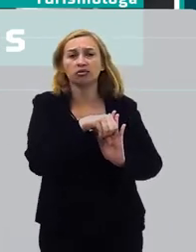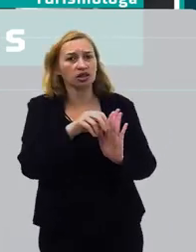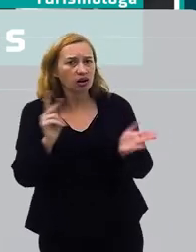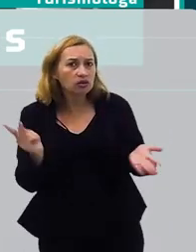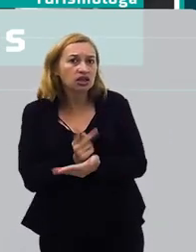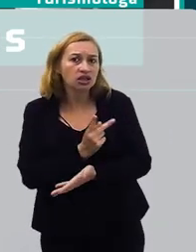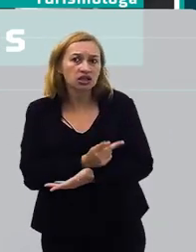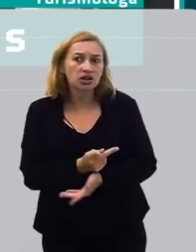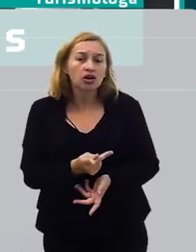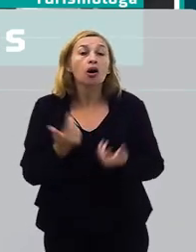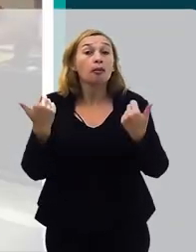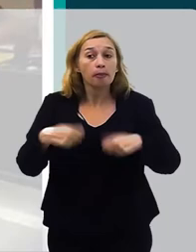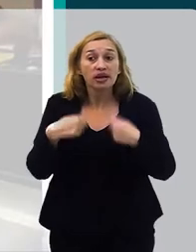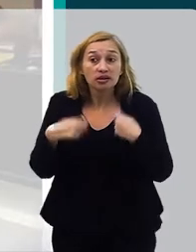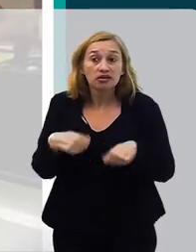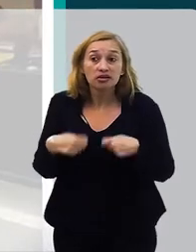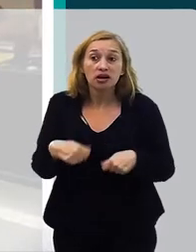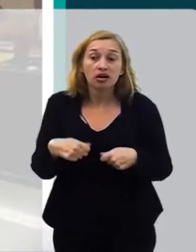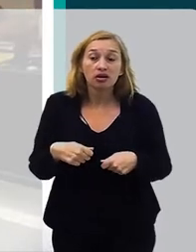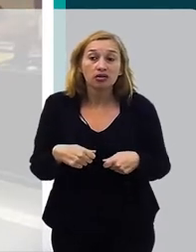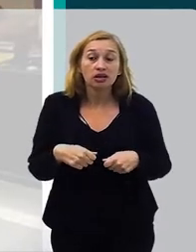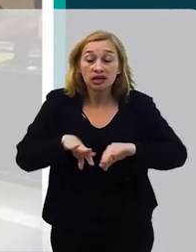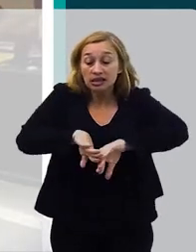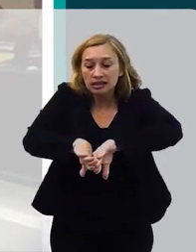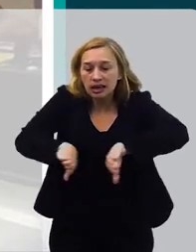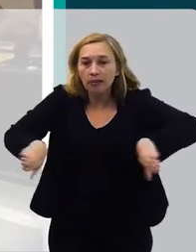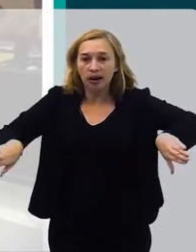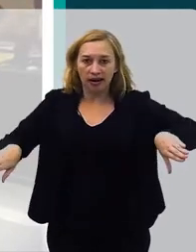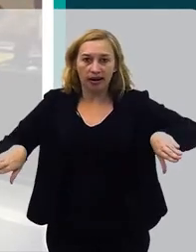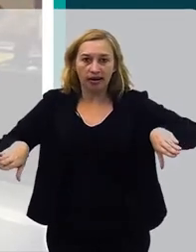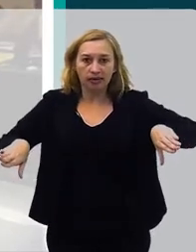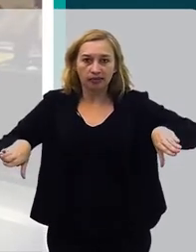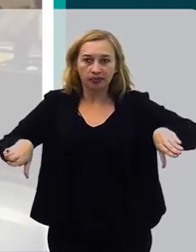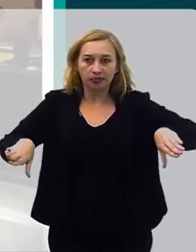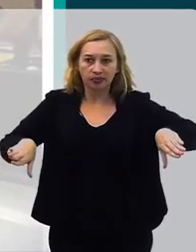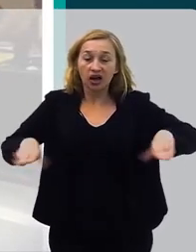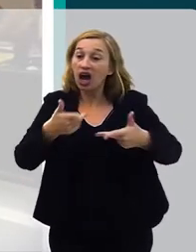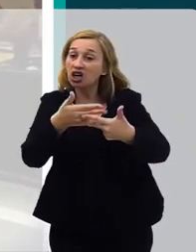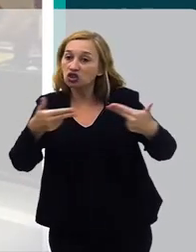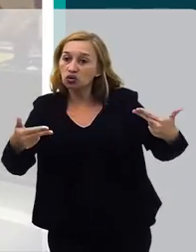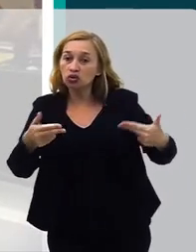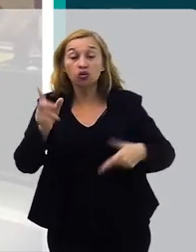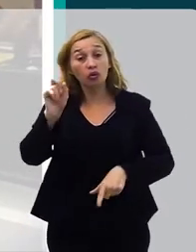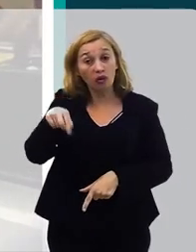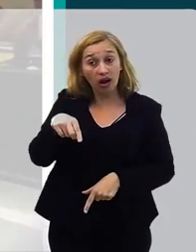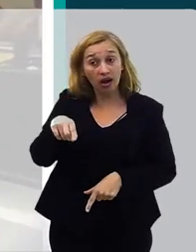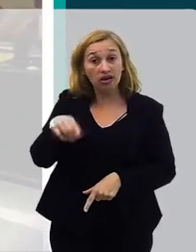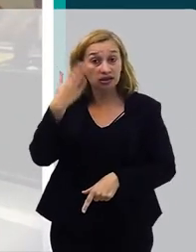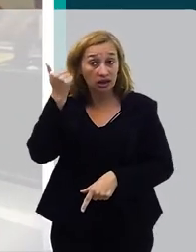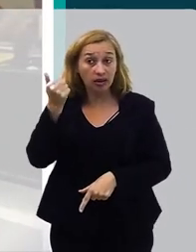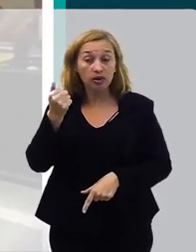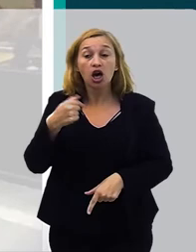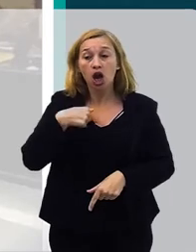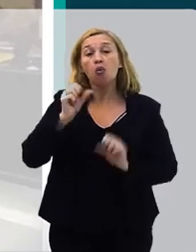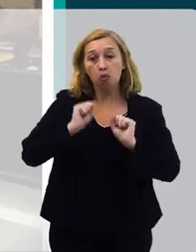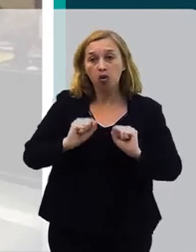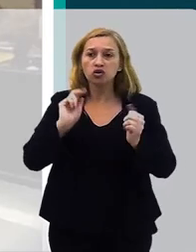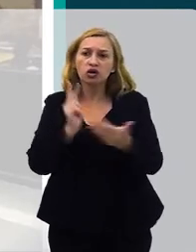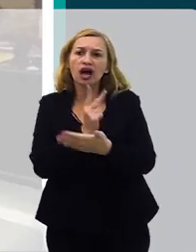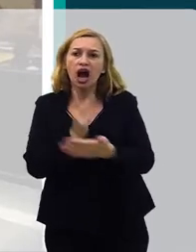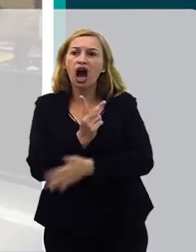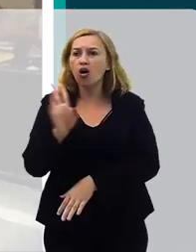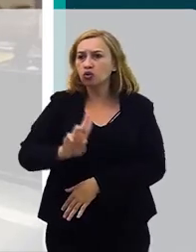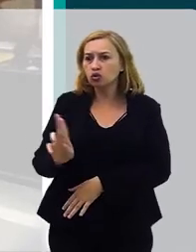crime cometido, né? A gente precisa separar as coisas como elas são, sabe? Eu